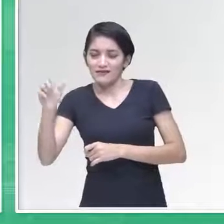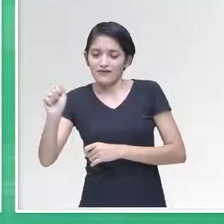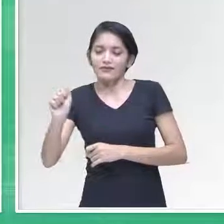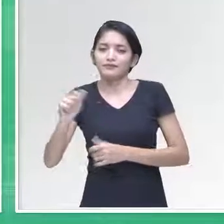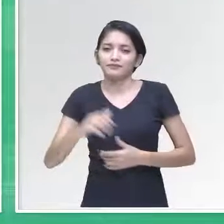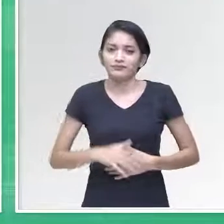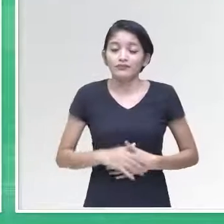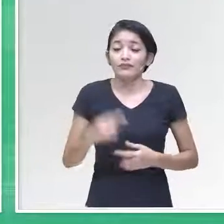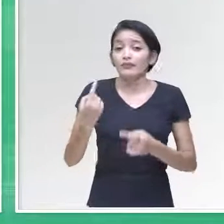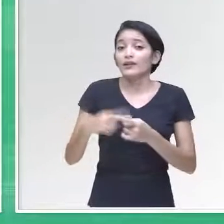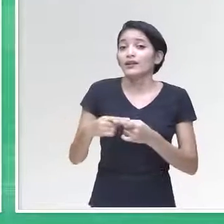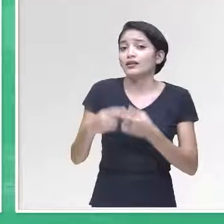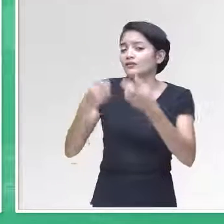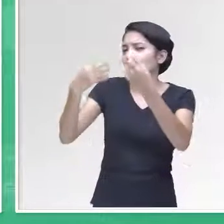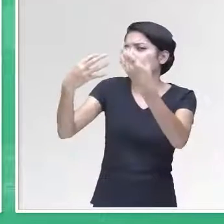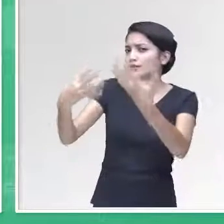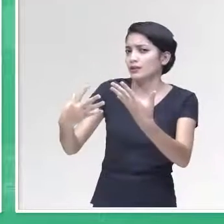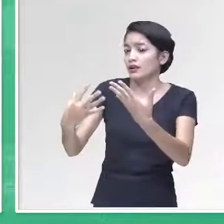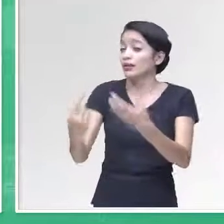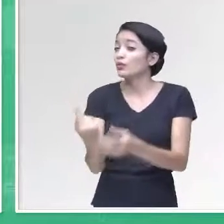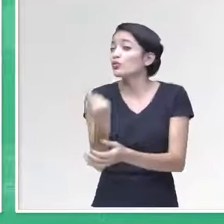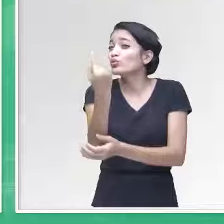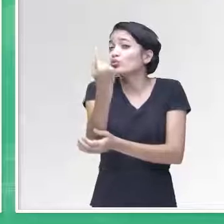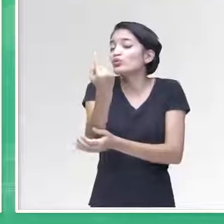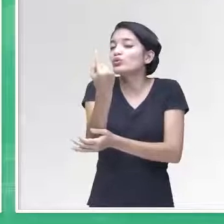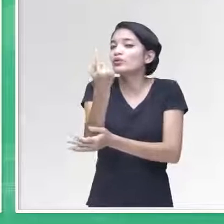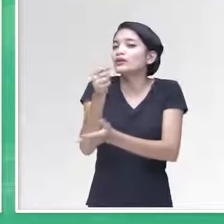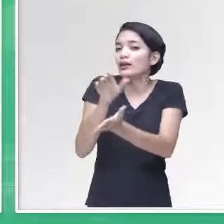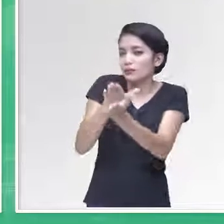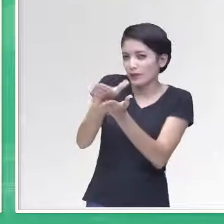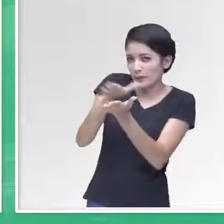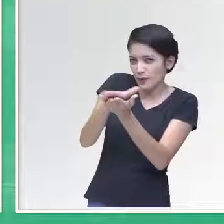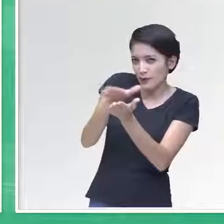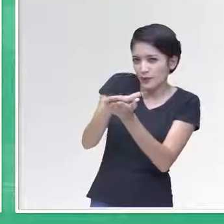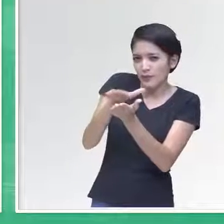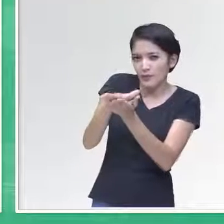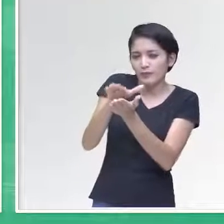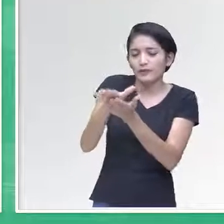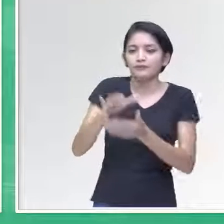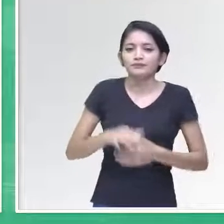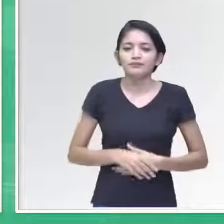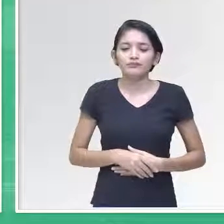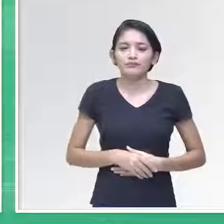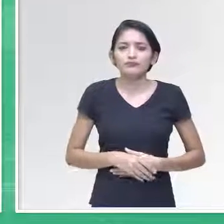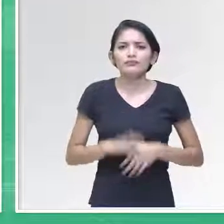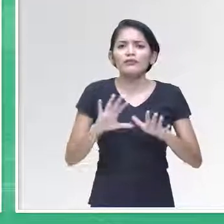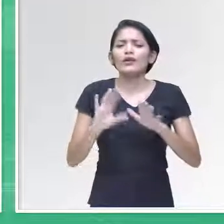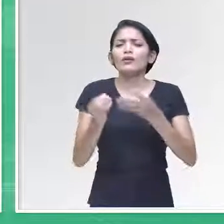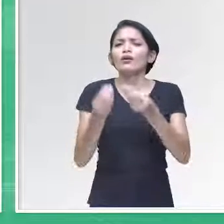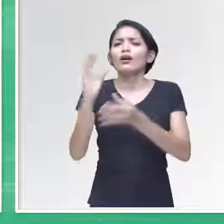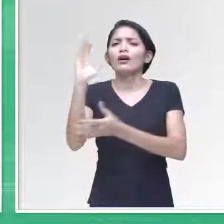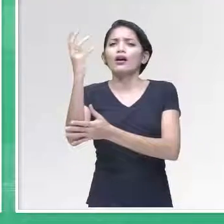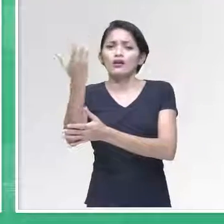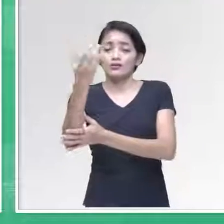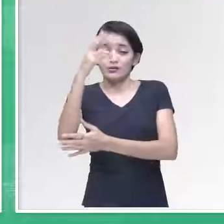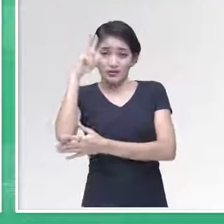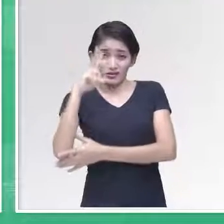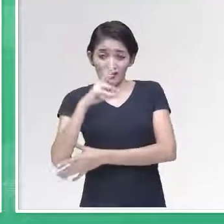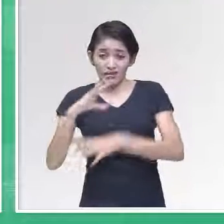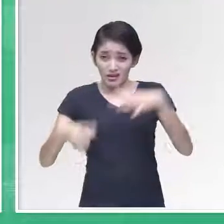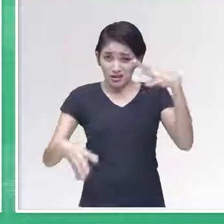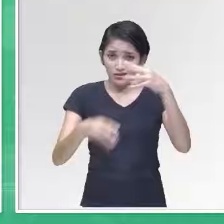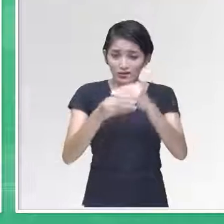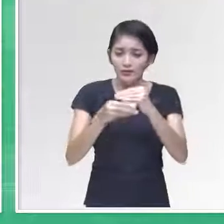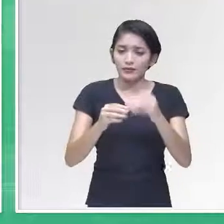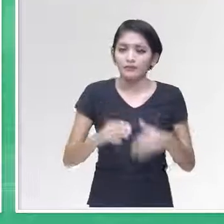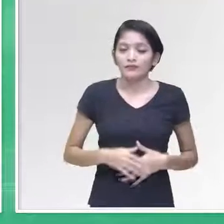Porque a gente está falando de uma única impressora, certo? Como é que aconteceu essa história aí? Bem rapidinho.